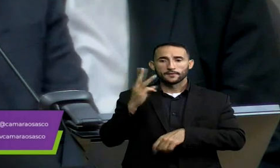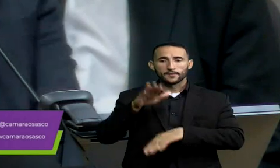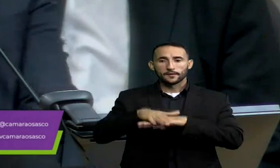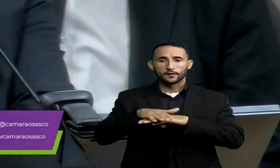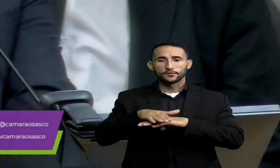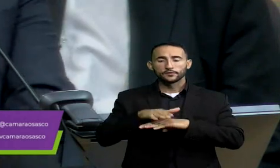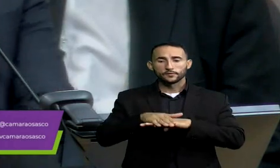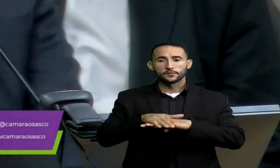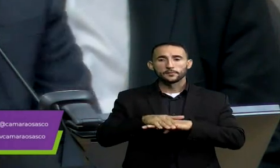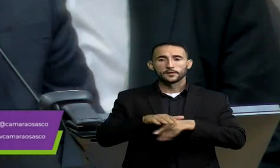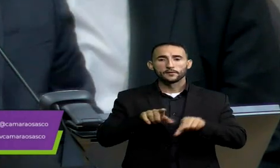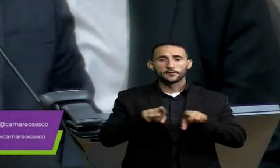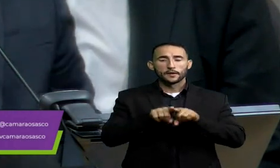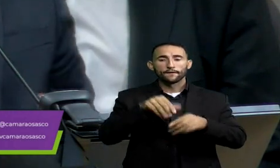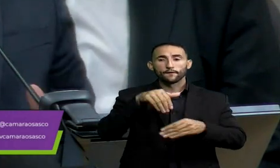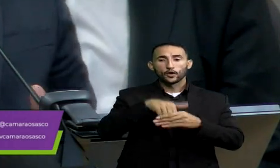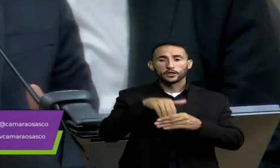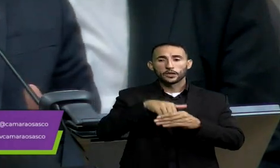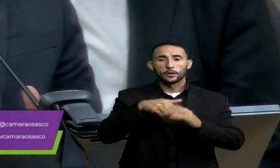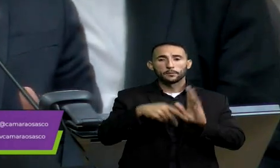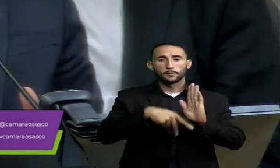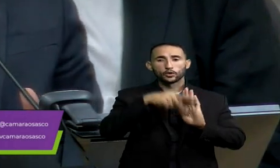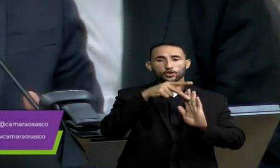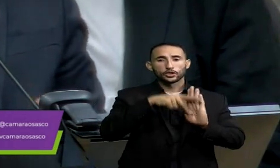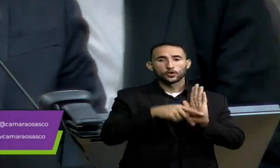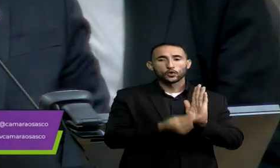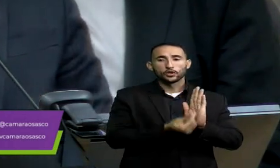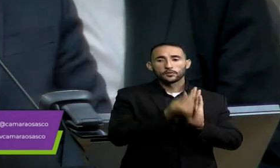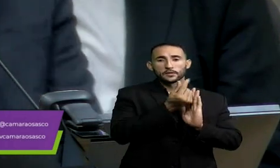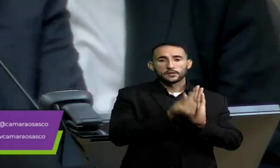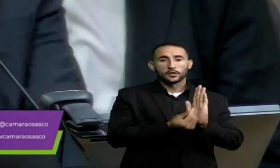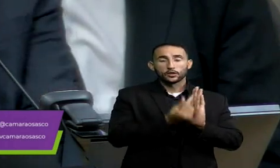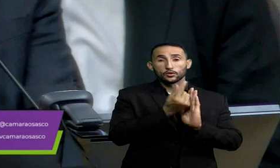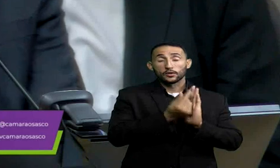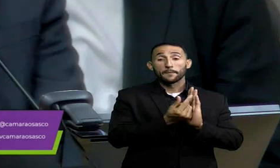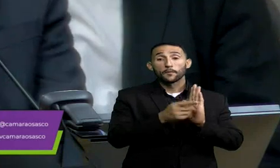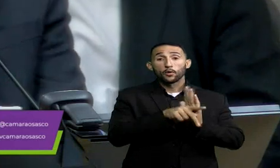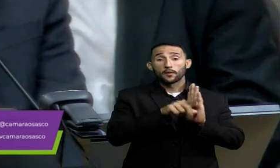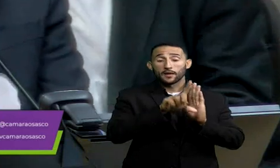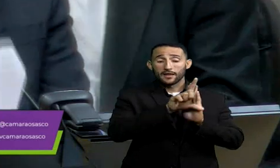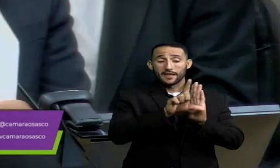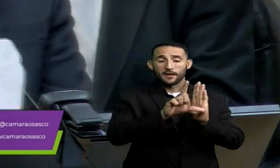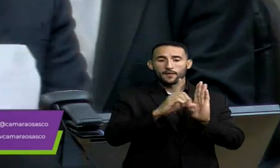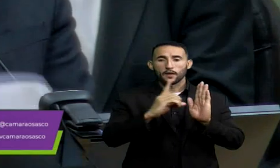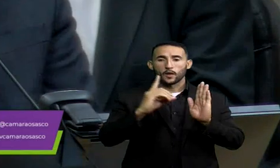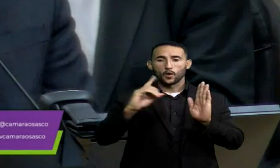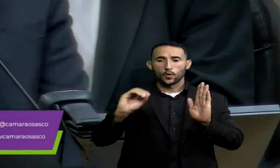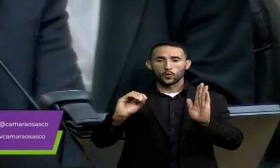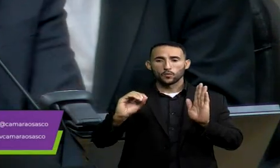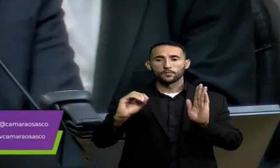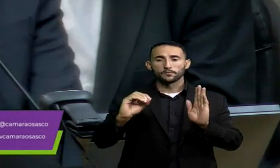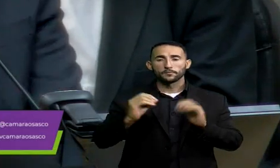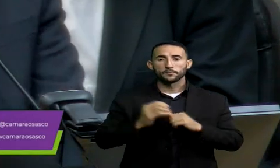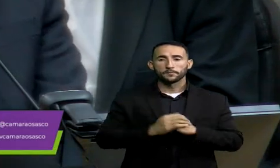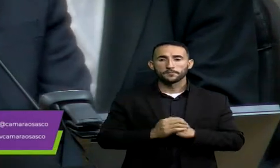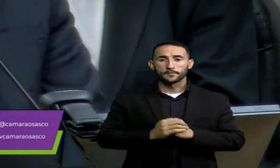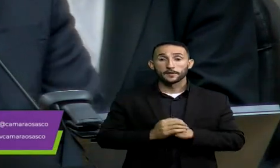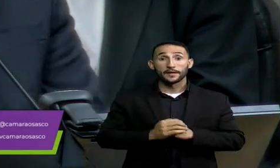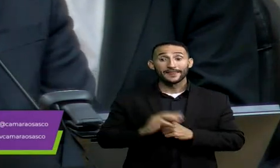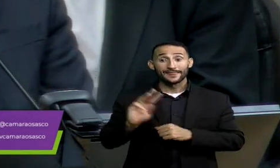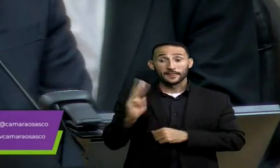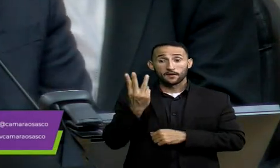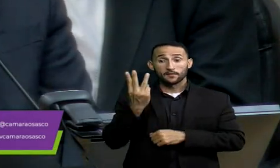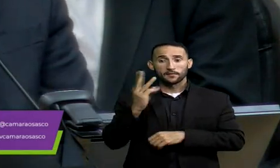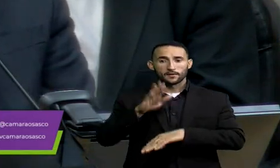do orçamento da cidade de 2025 é da LDO da LDO 15